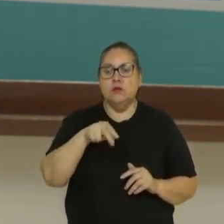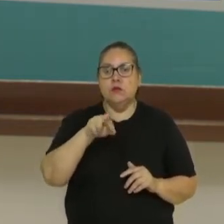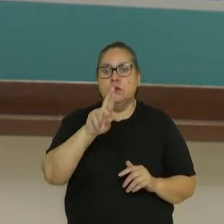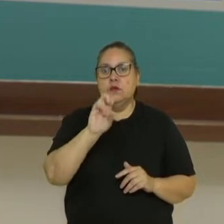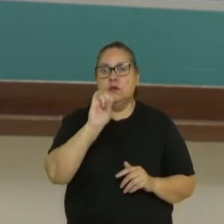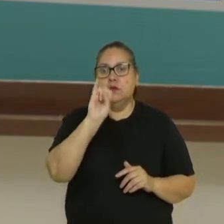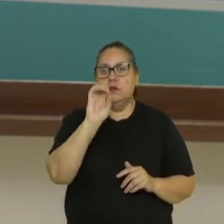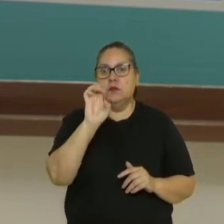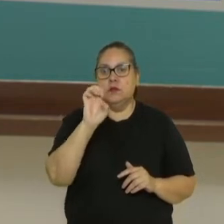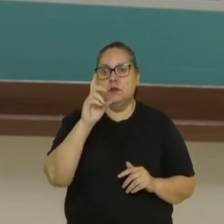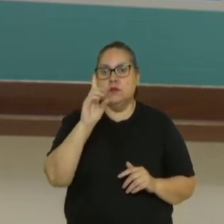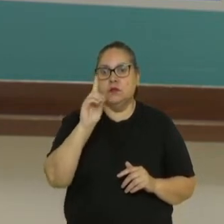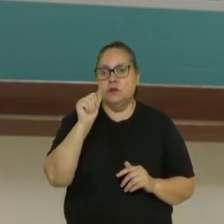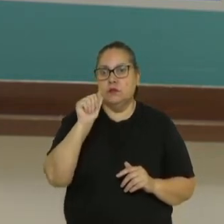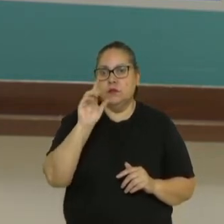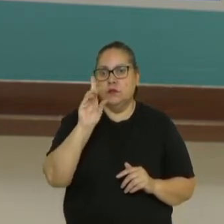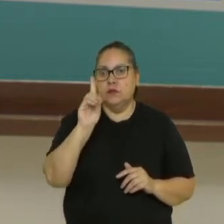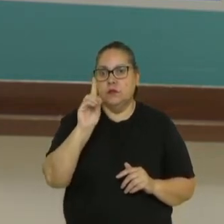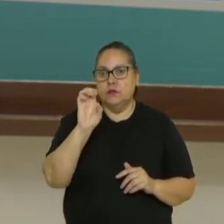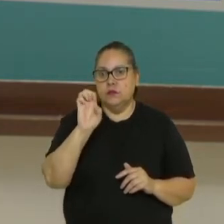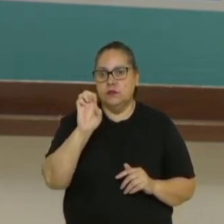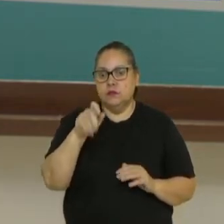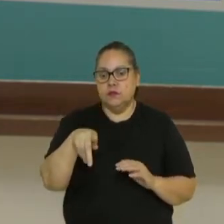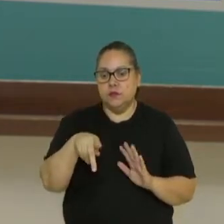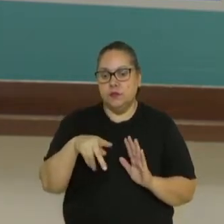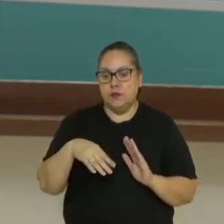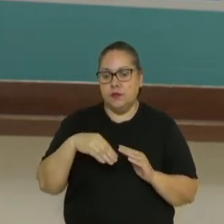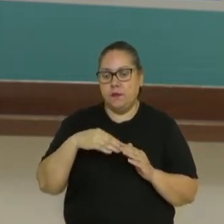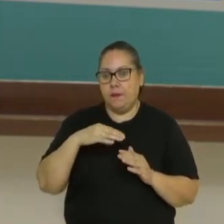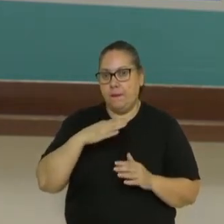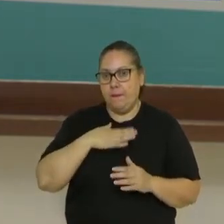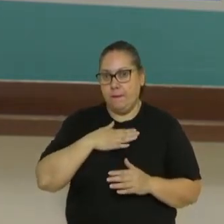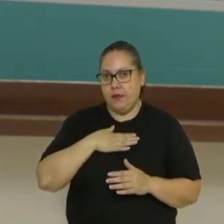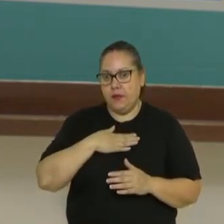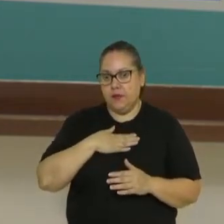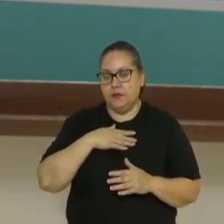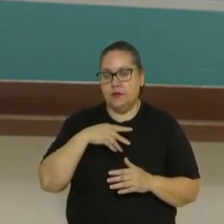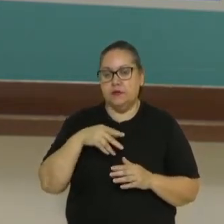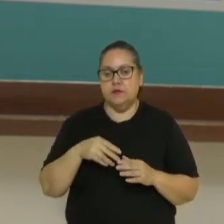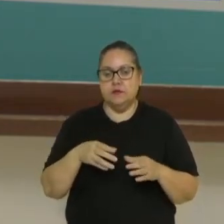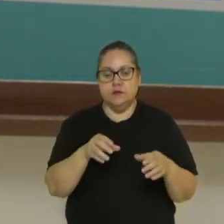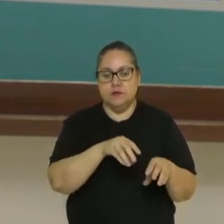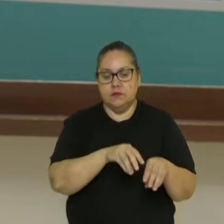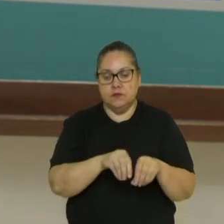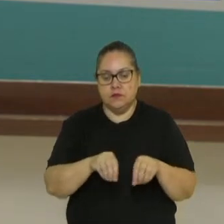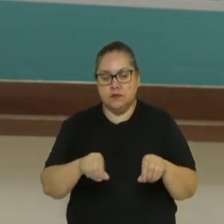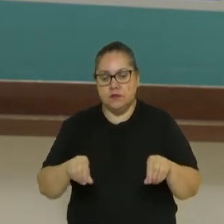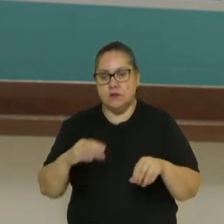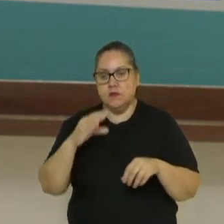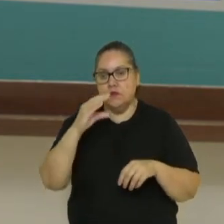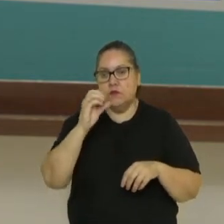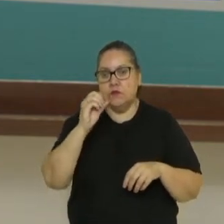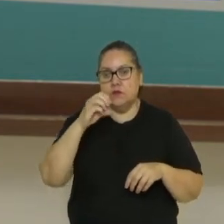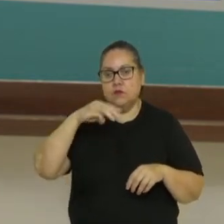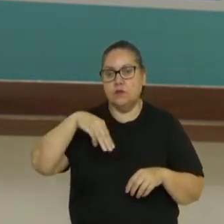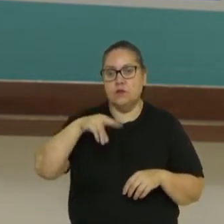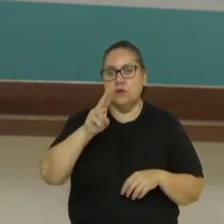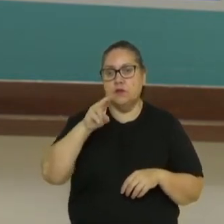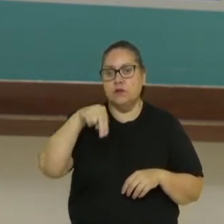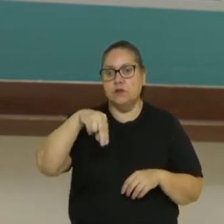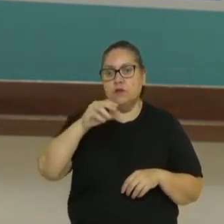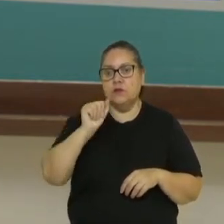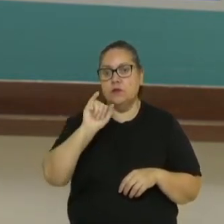comunais, naquele mapa ali simplificado? Essas terras comunais deixaram de existir.